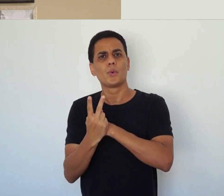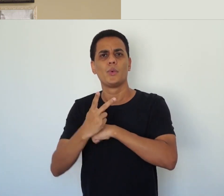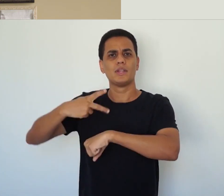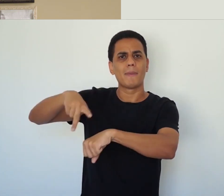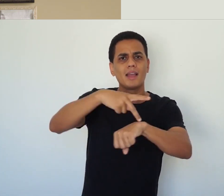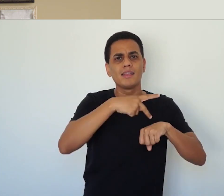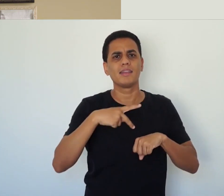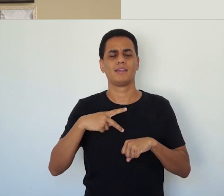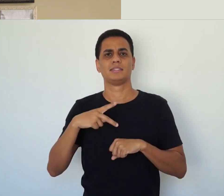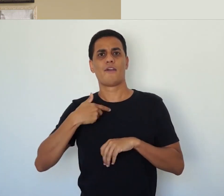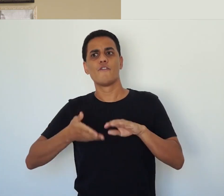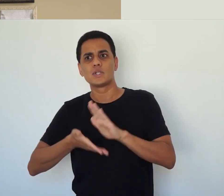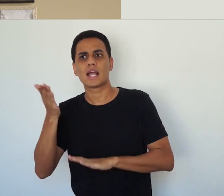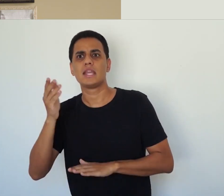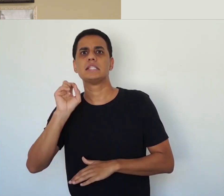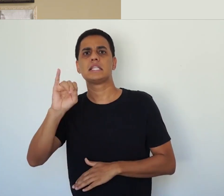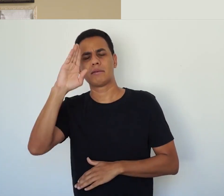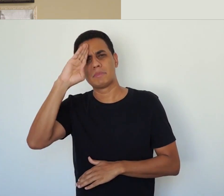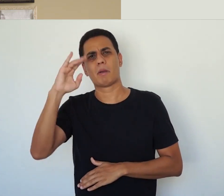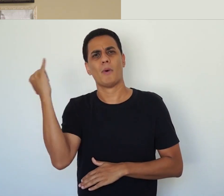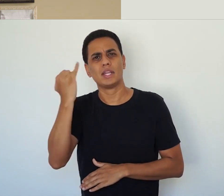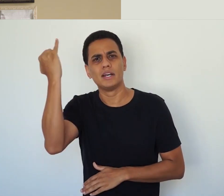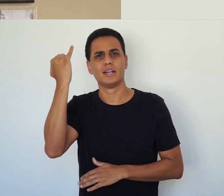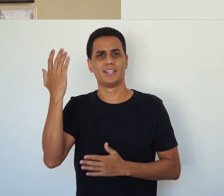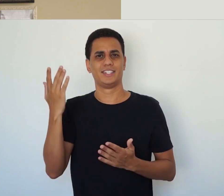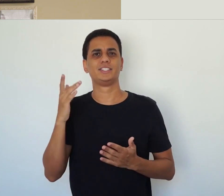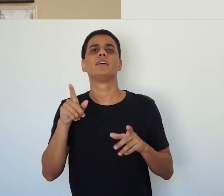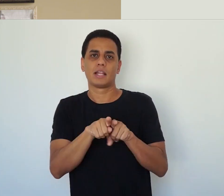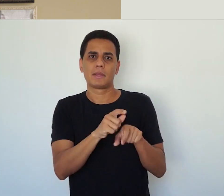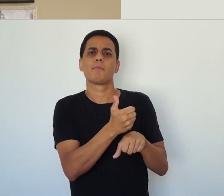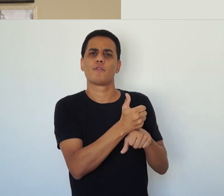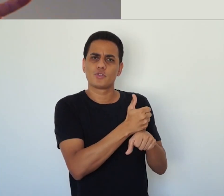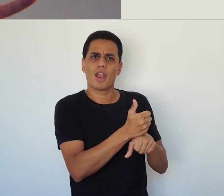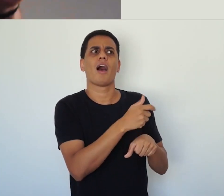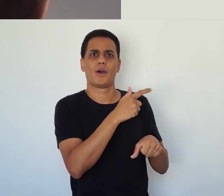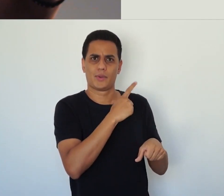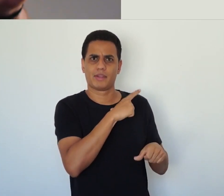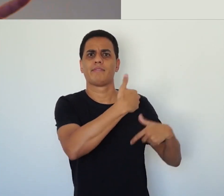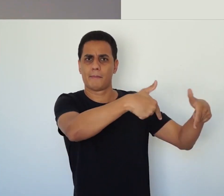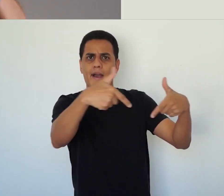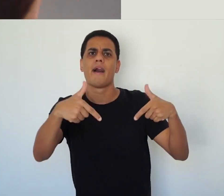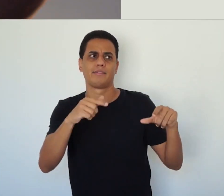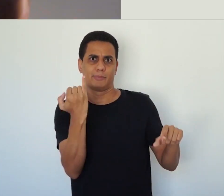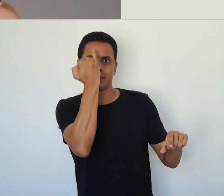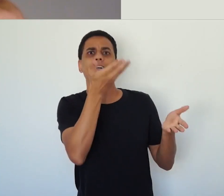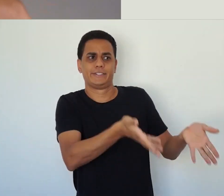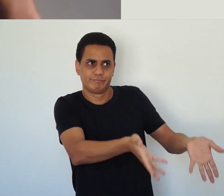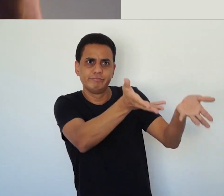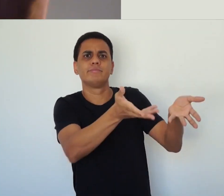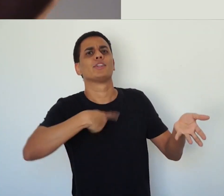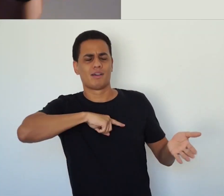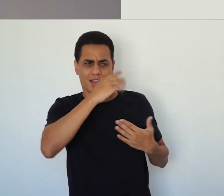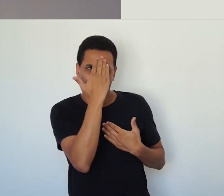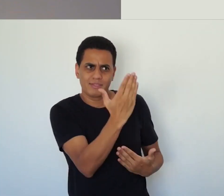momento brasileiro de cuidado com a nossa nação, saindo apenas para aquilo que é extremamente essencial, e fora os profissionais que têm que estar fora, estamos